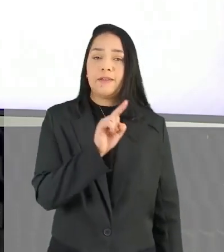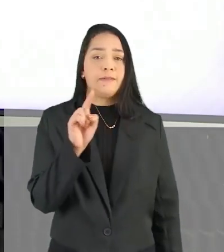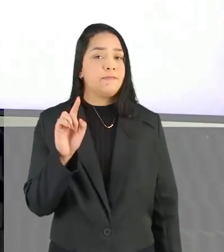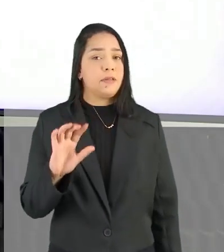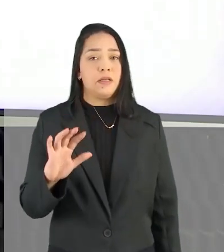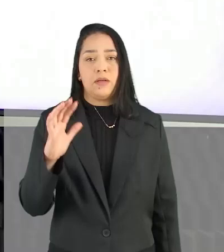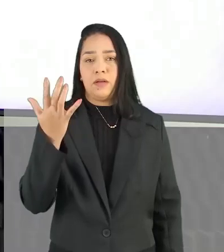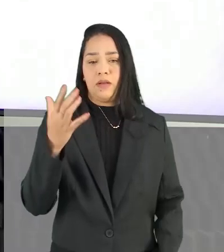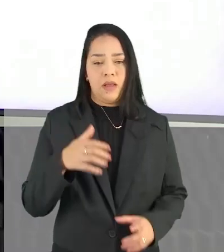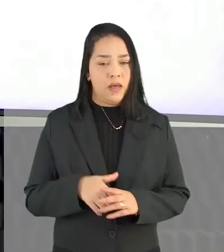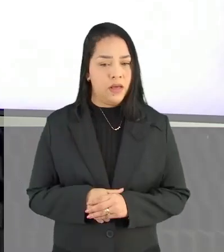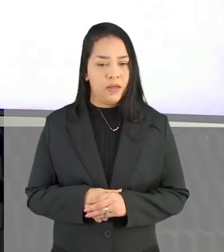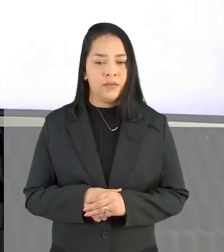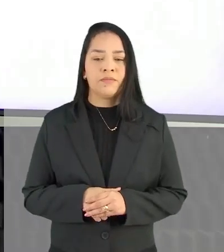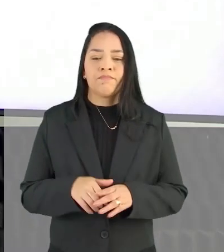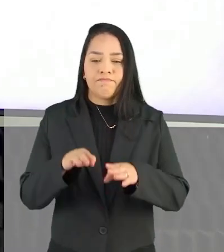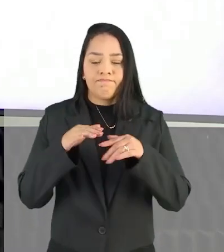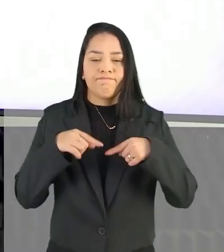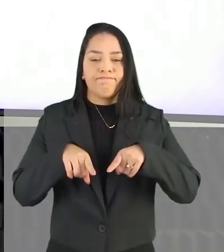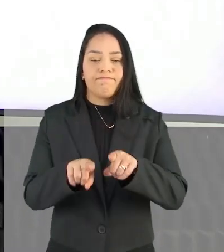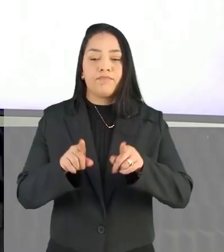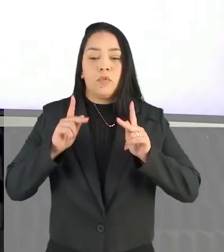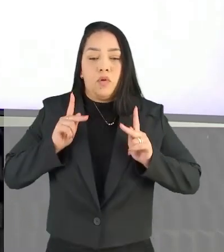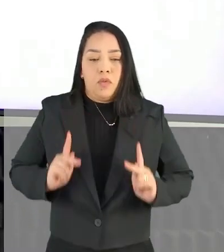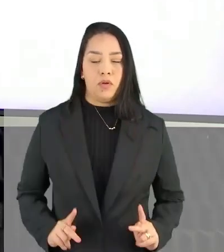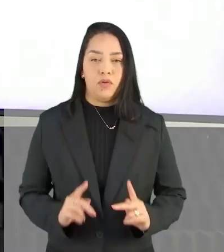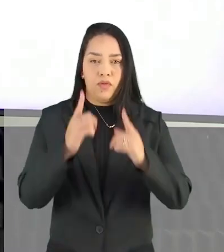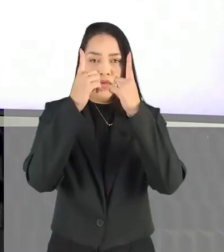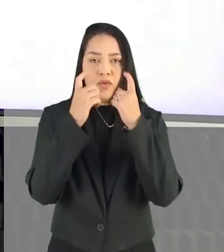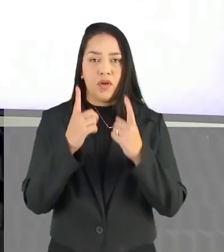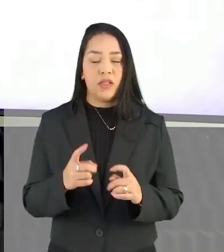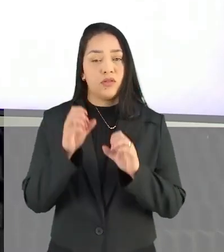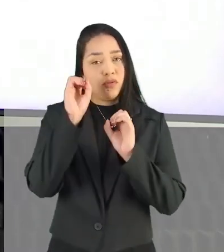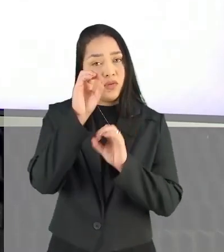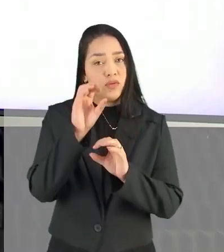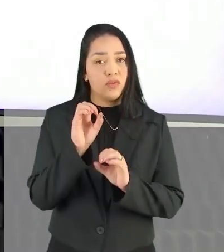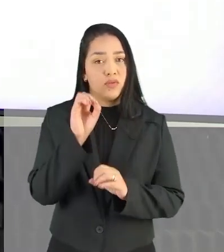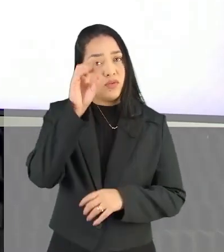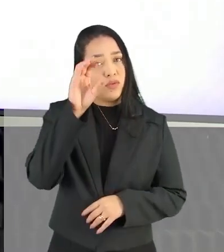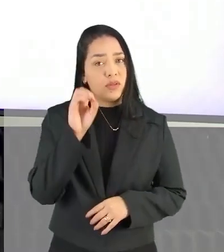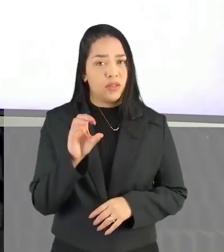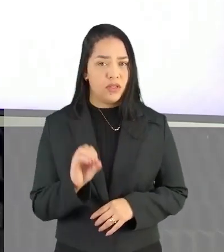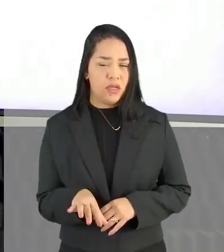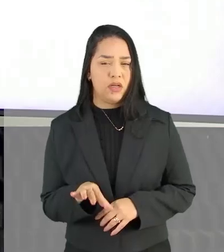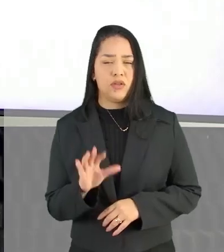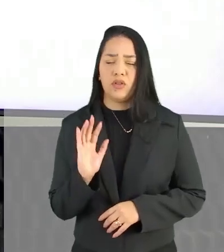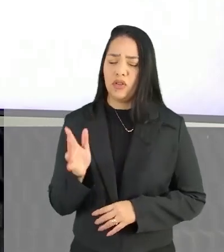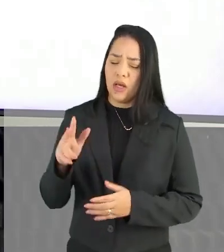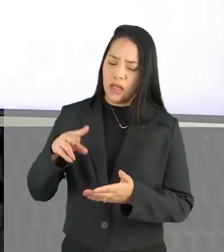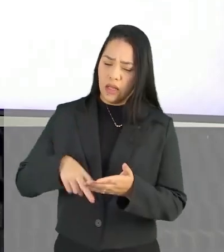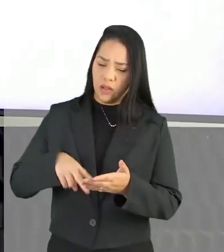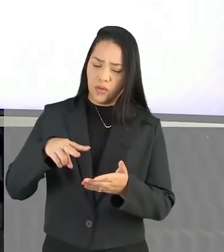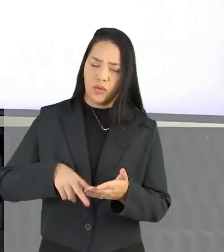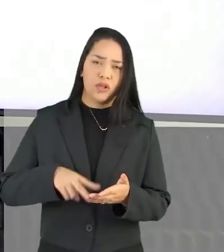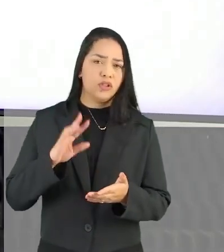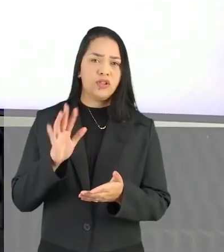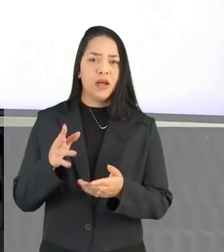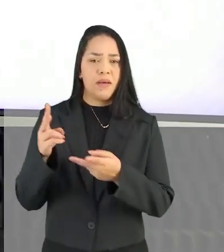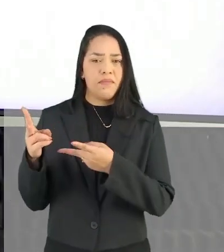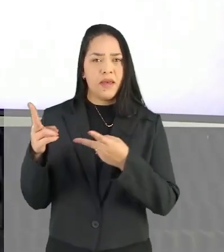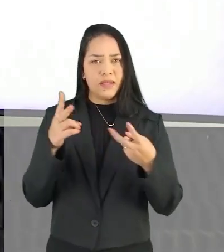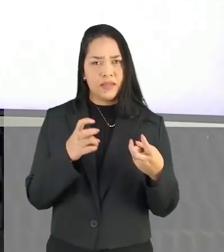reais que não raro concorrem para o comportamento violento no trânsito. E aí, quando a gente está fazendo a leitura, a gente já percebe